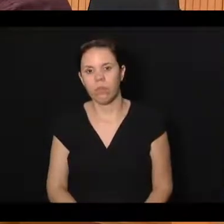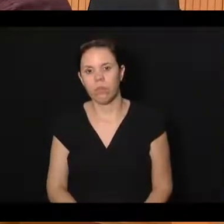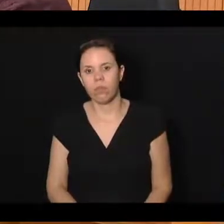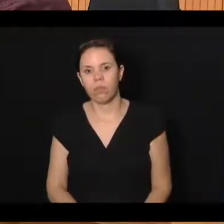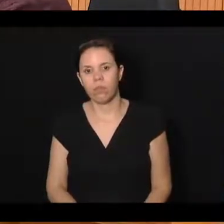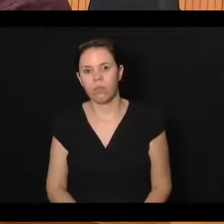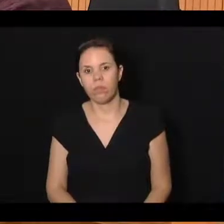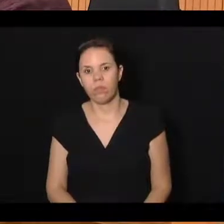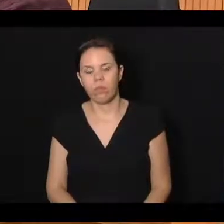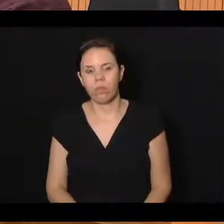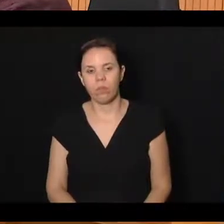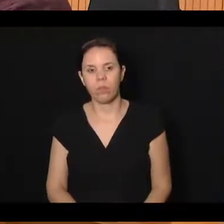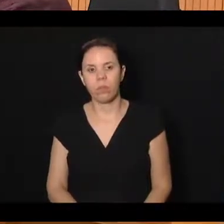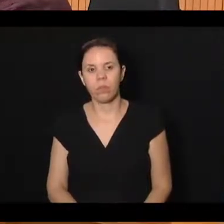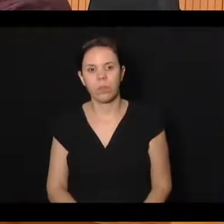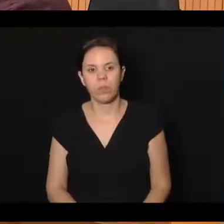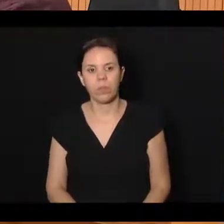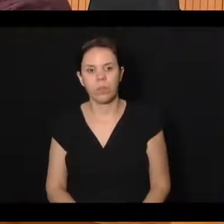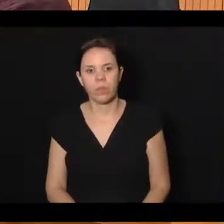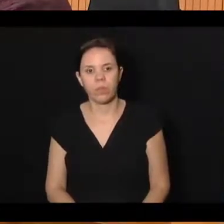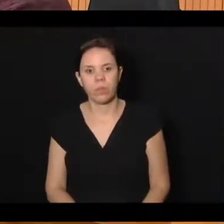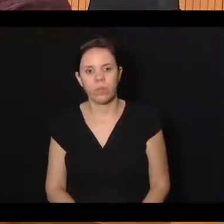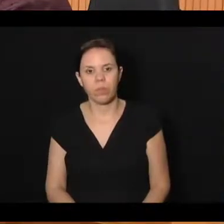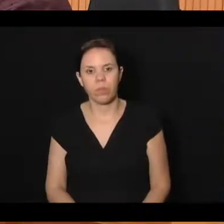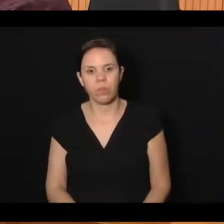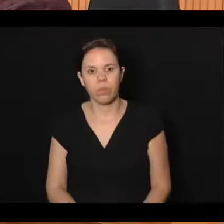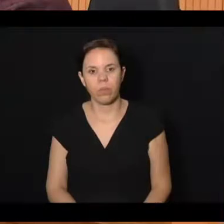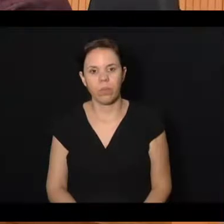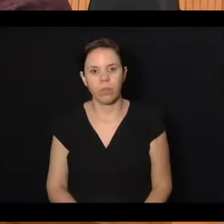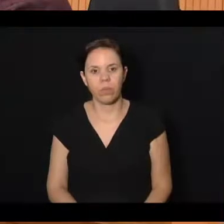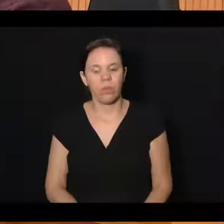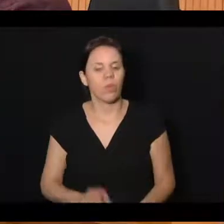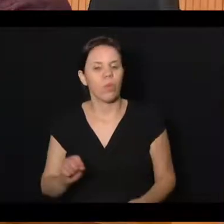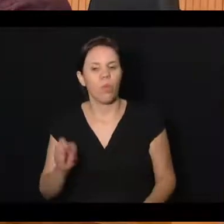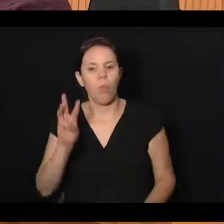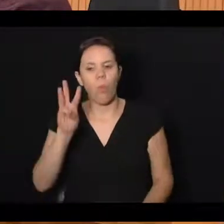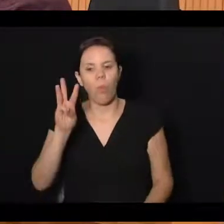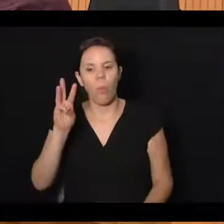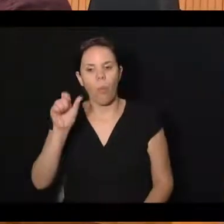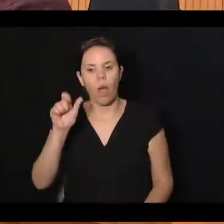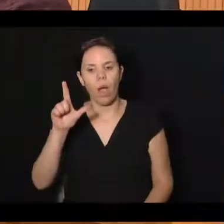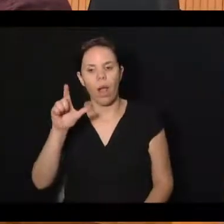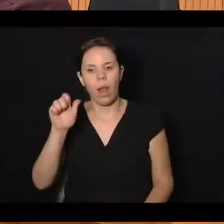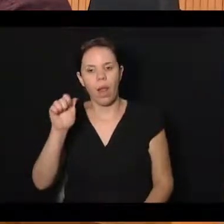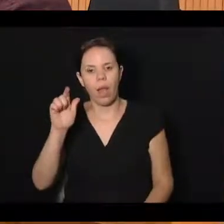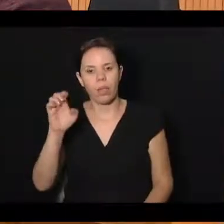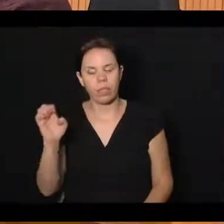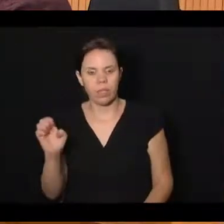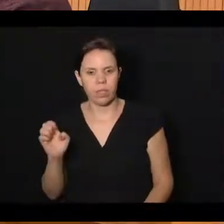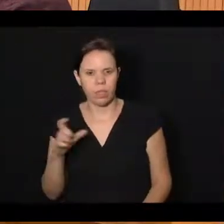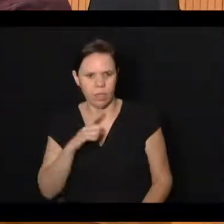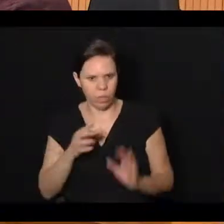tem uma posição em algum motivo é uma coisa que pode perceber dfa concentra família